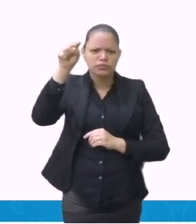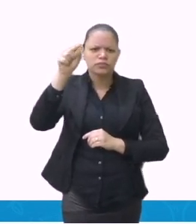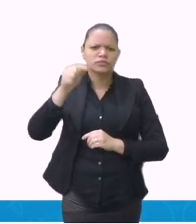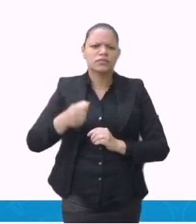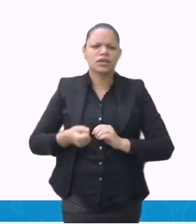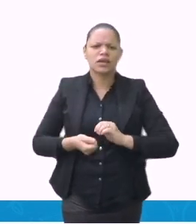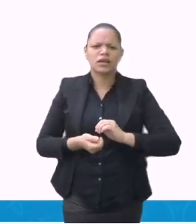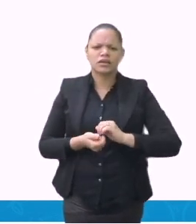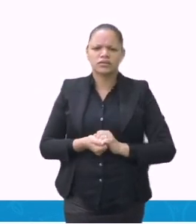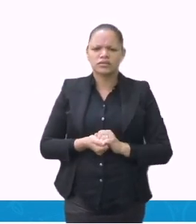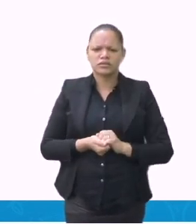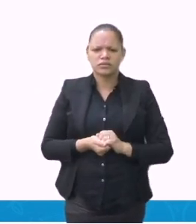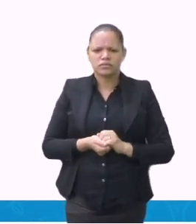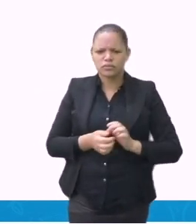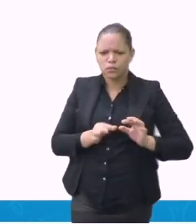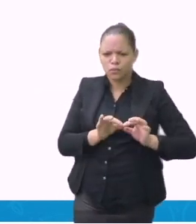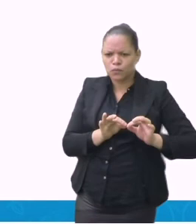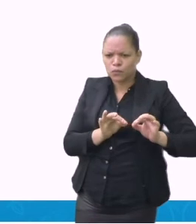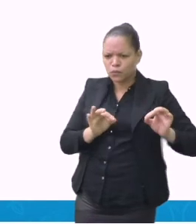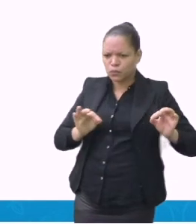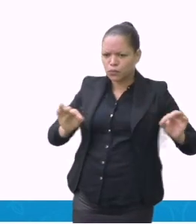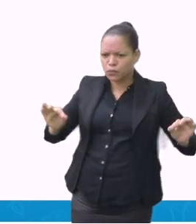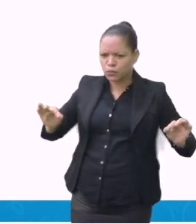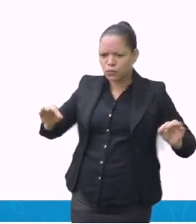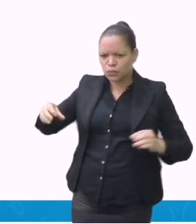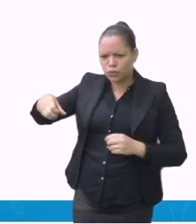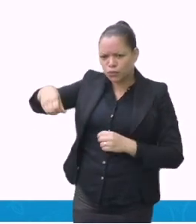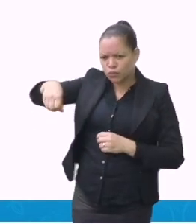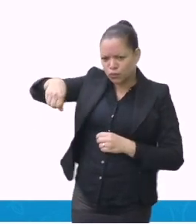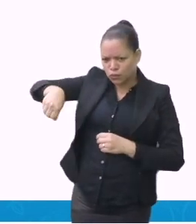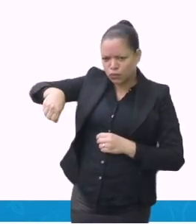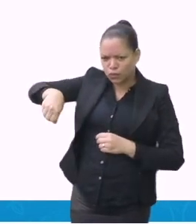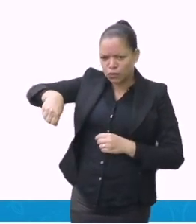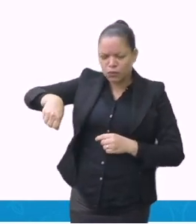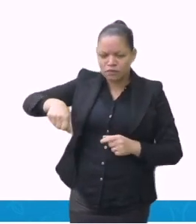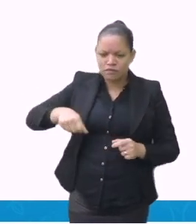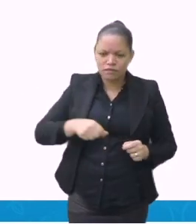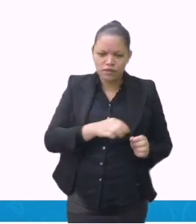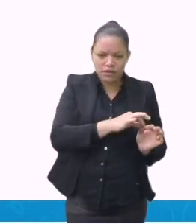linha 3. Então, 9,